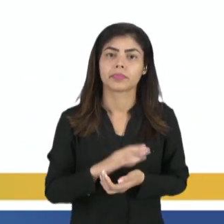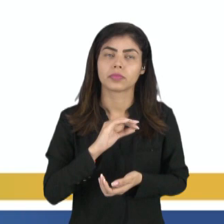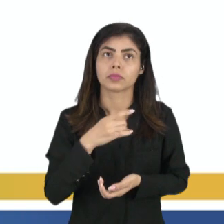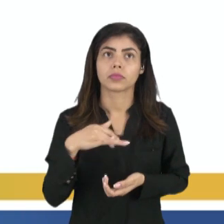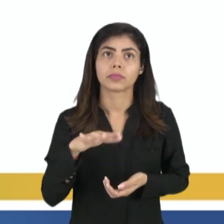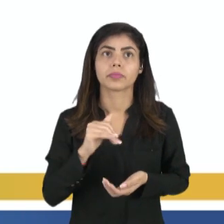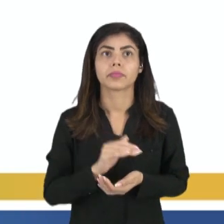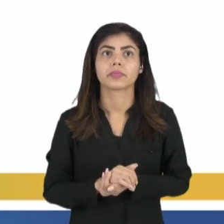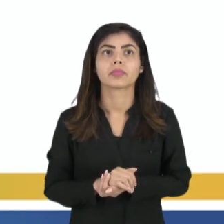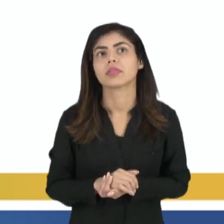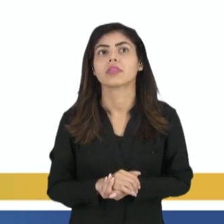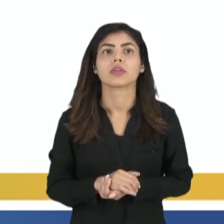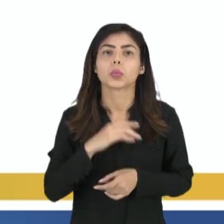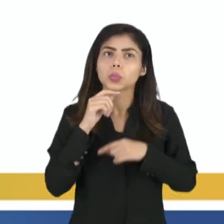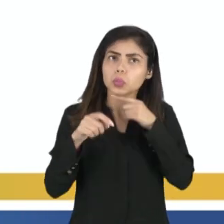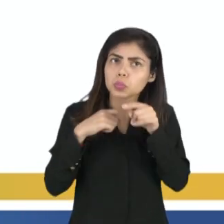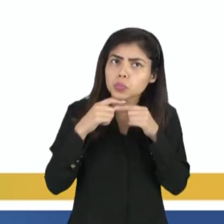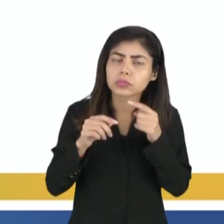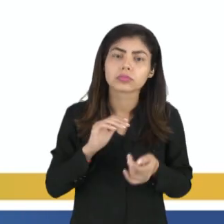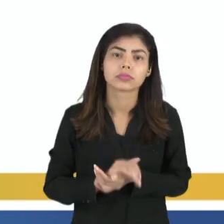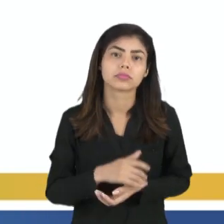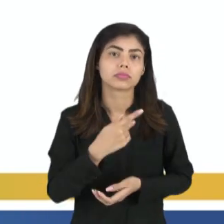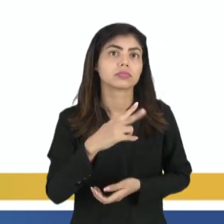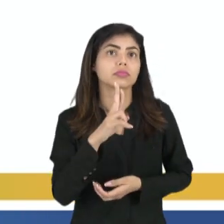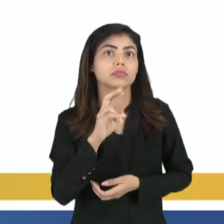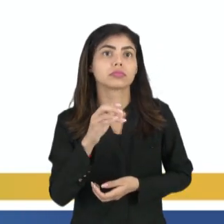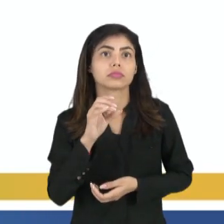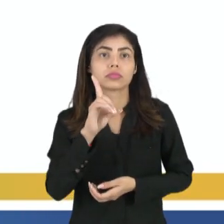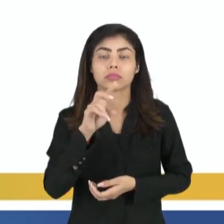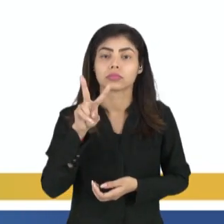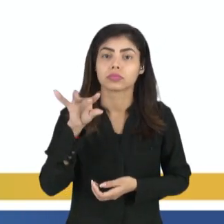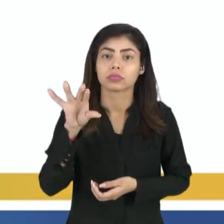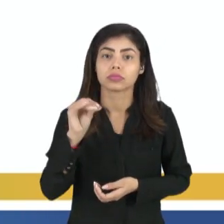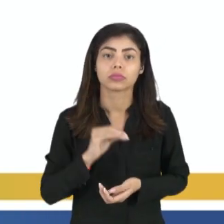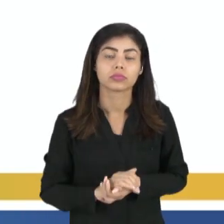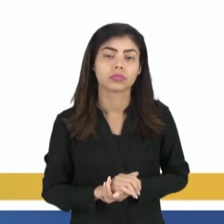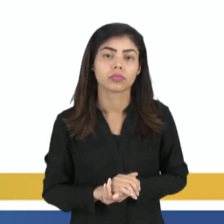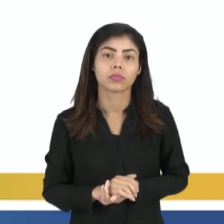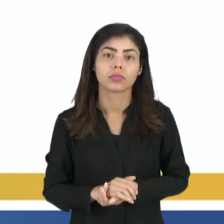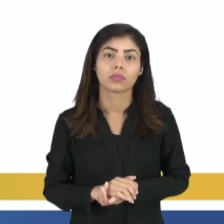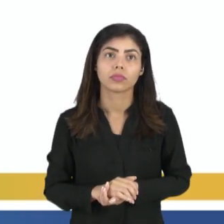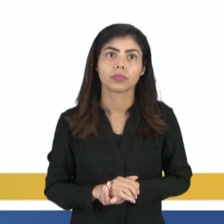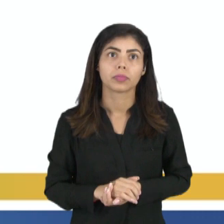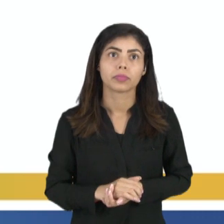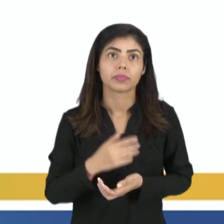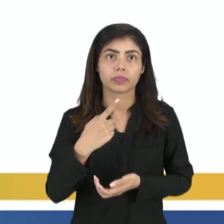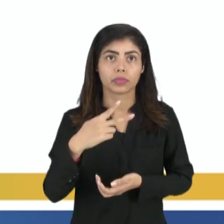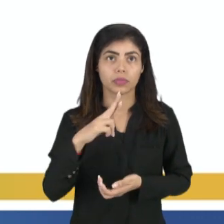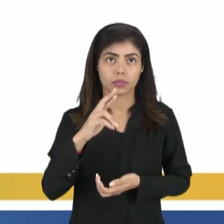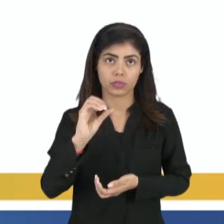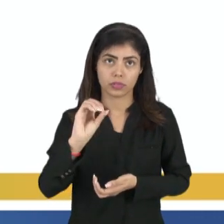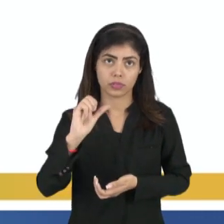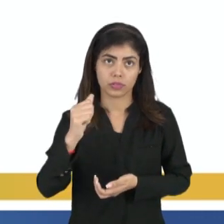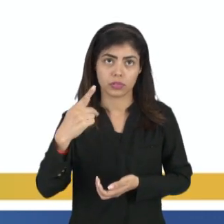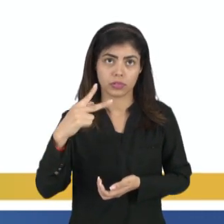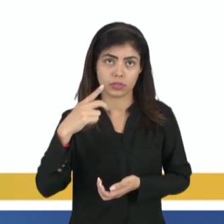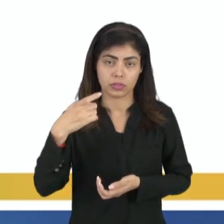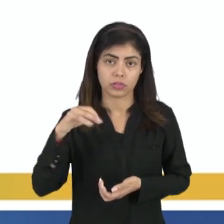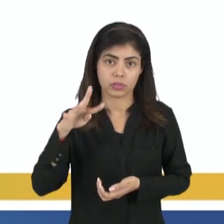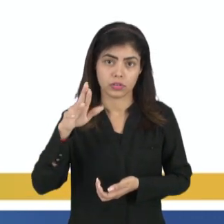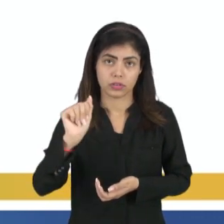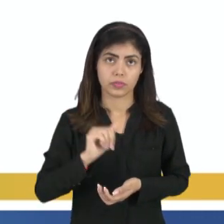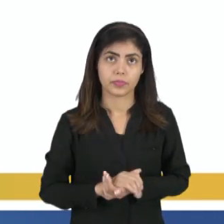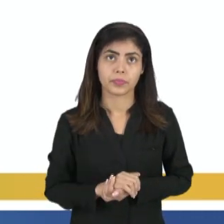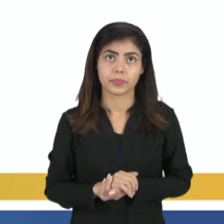é uma oxítona dúvida dúvida nós temos aí a antepenúltima que é